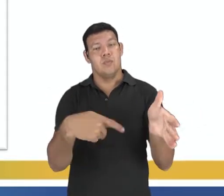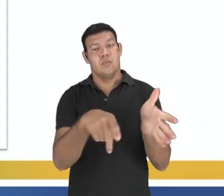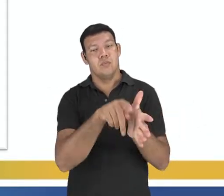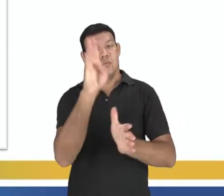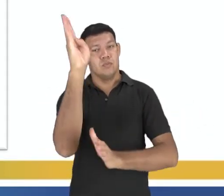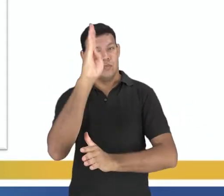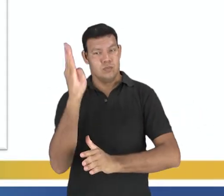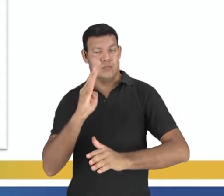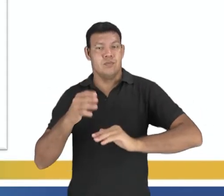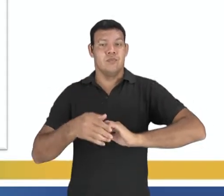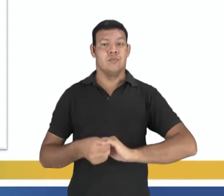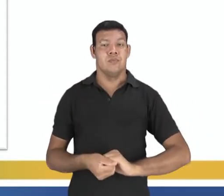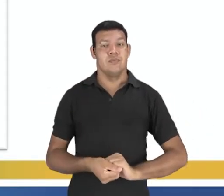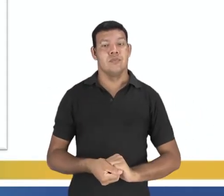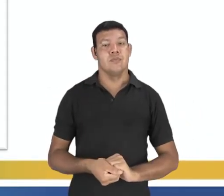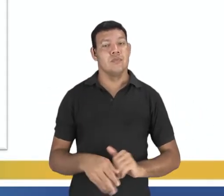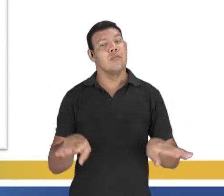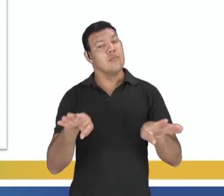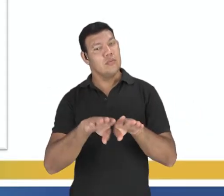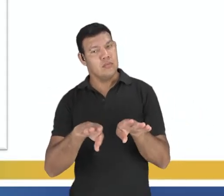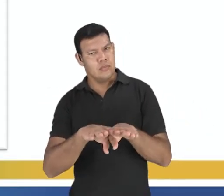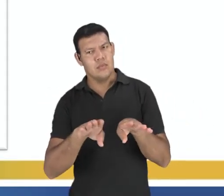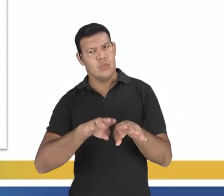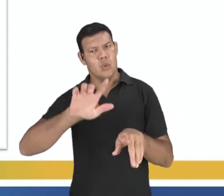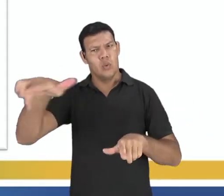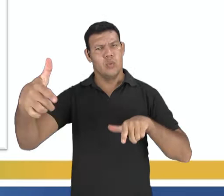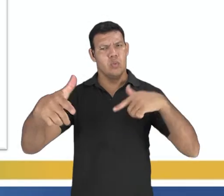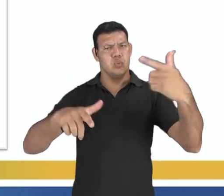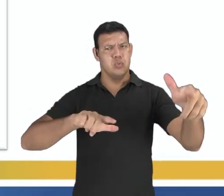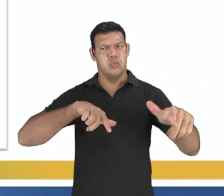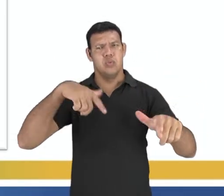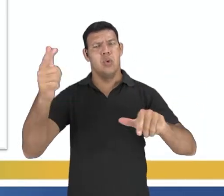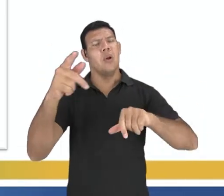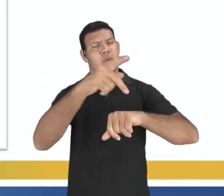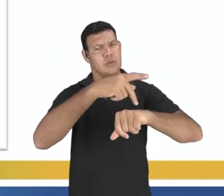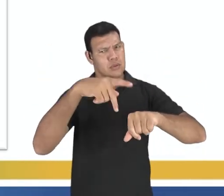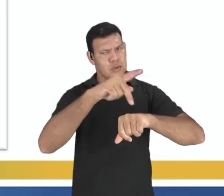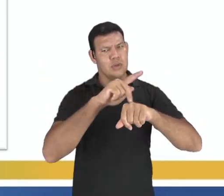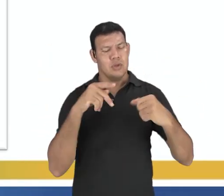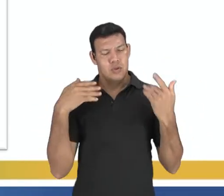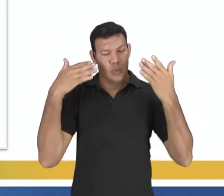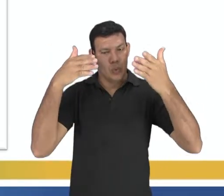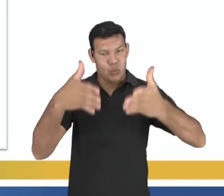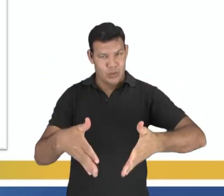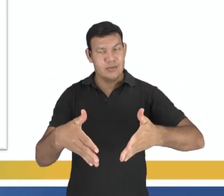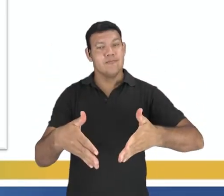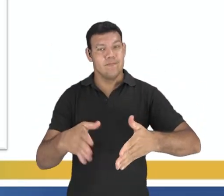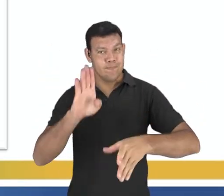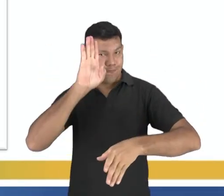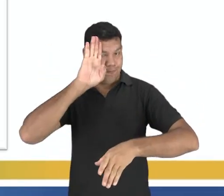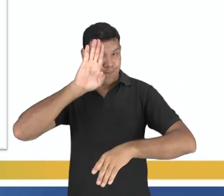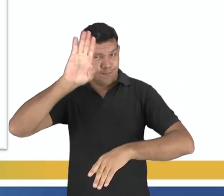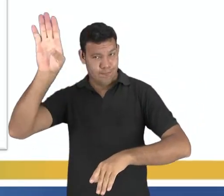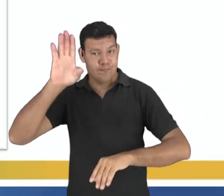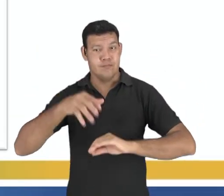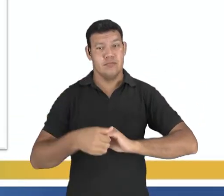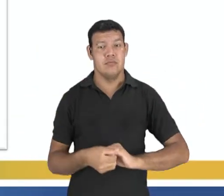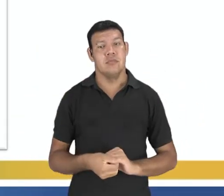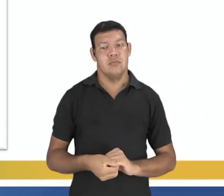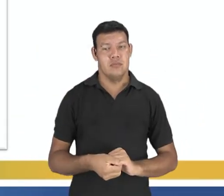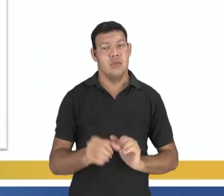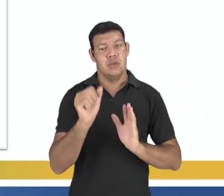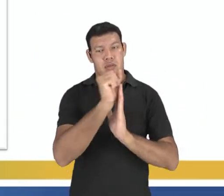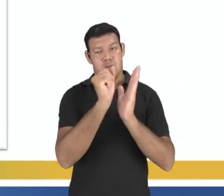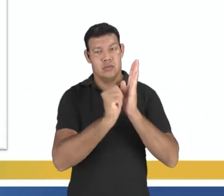certo? Só que vieram também outras pessoas de outros países e de outros lugares, principalmente em